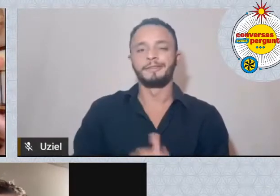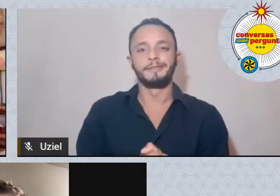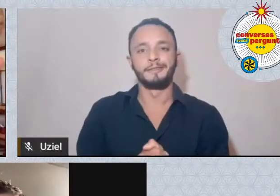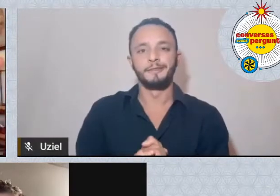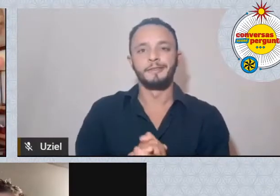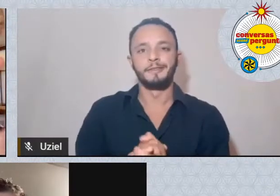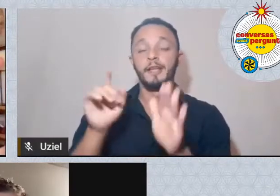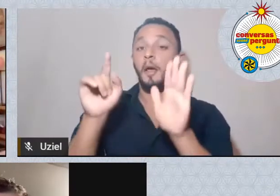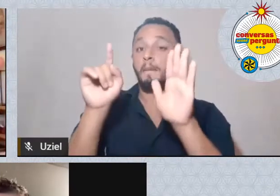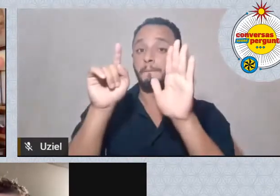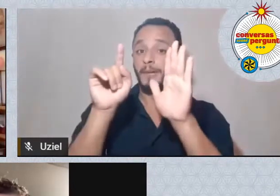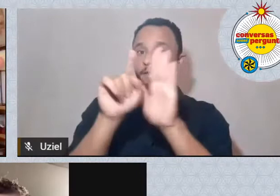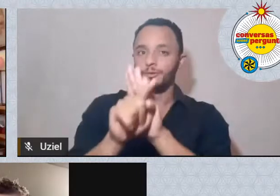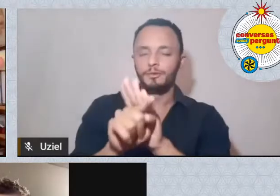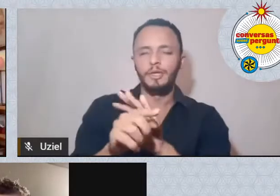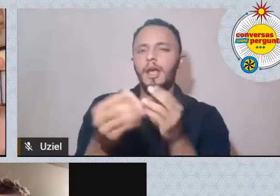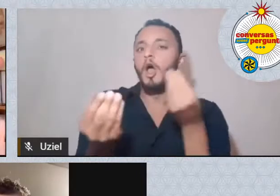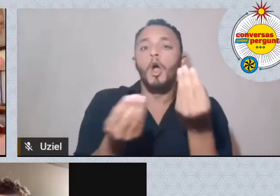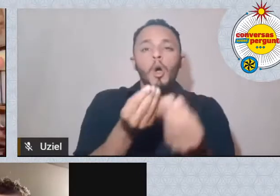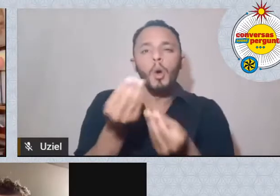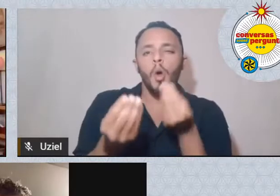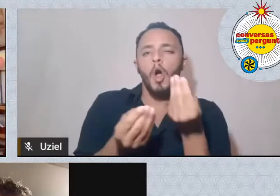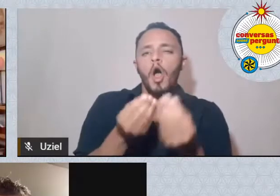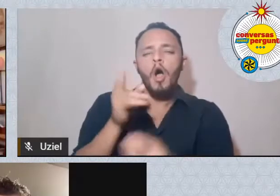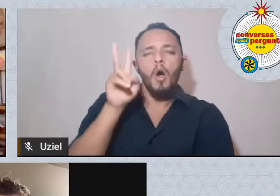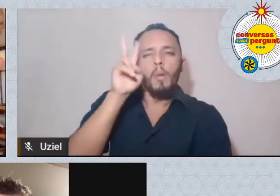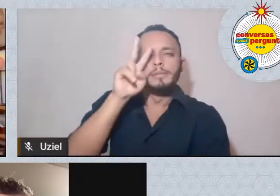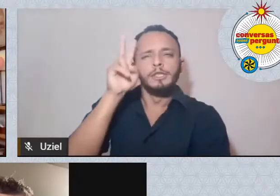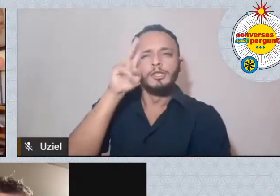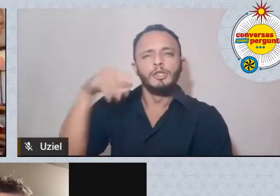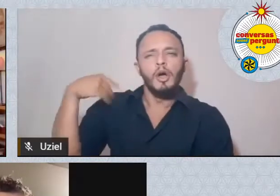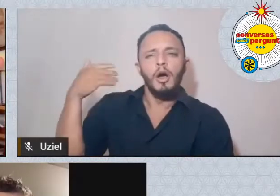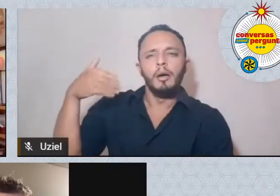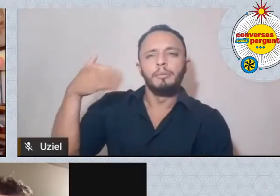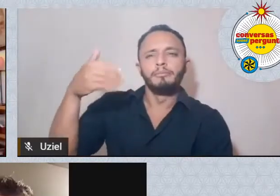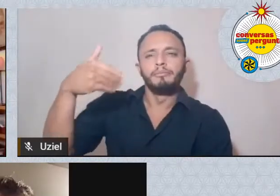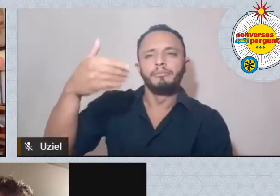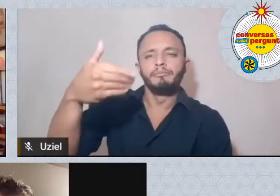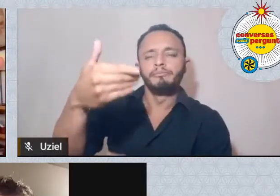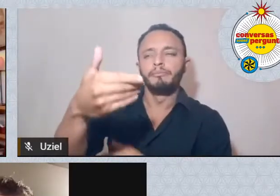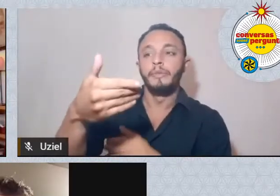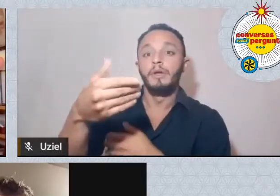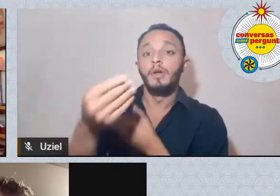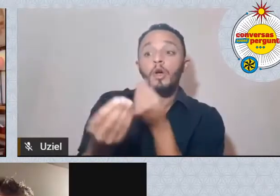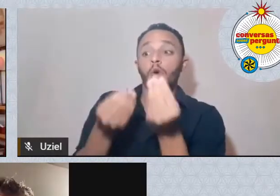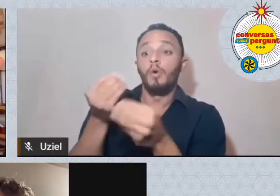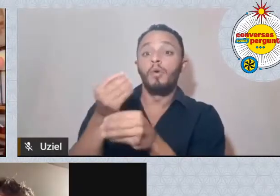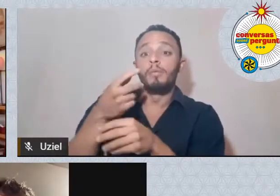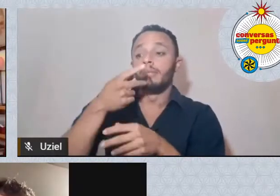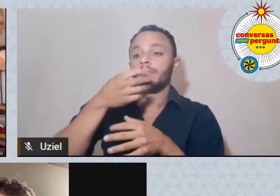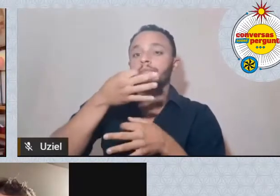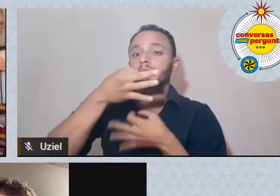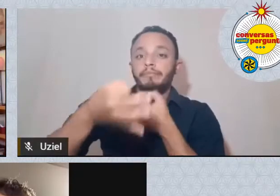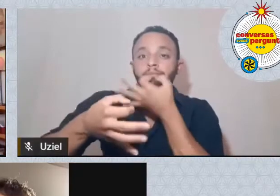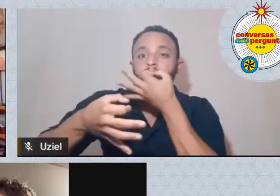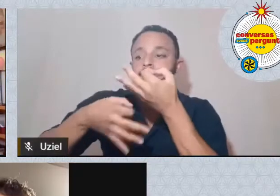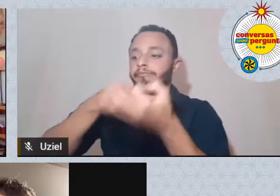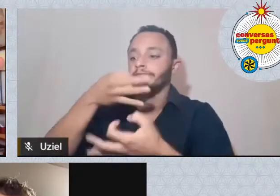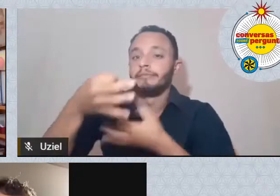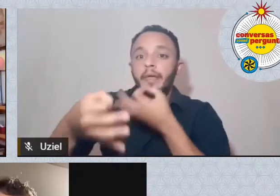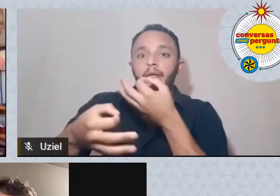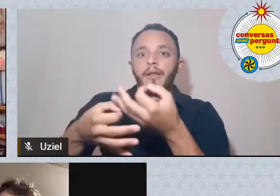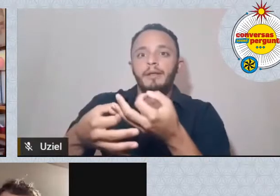como a história vai contar esse período que a gente está vivendo. Eu vou partir diretamente para as perguntas do